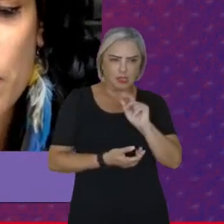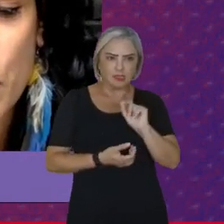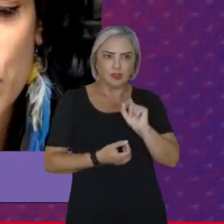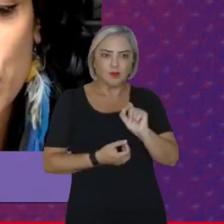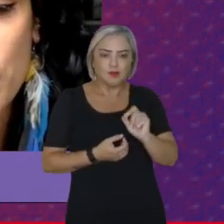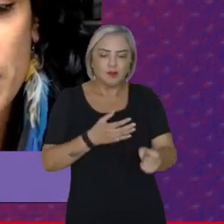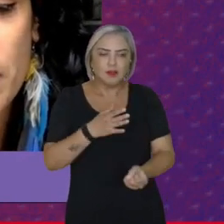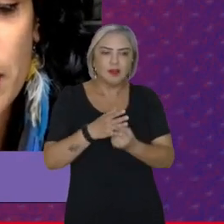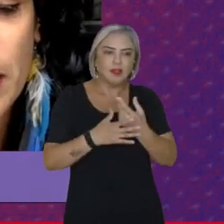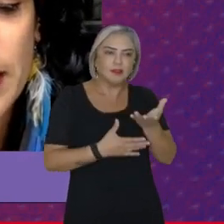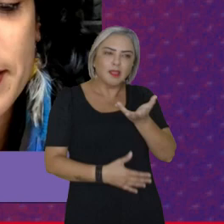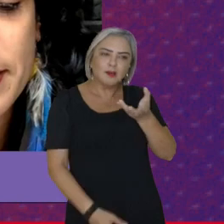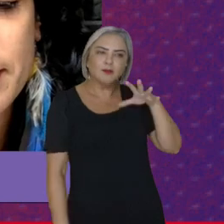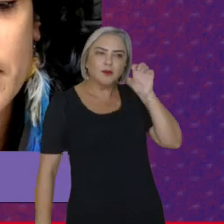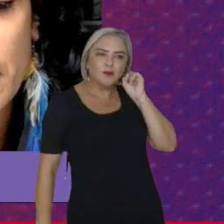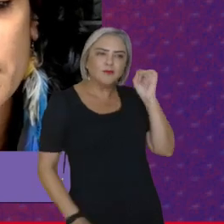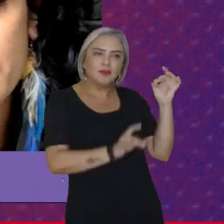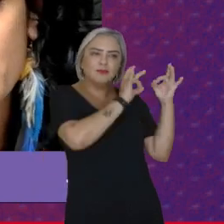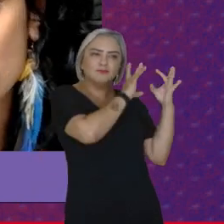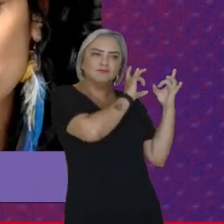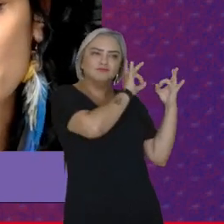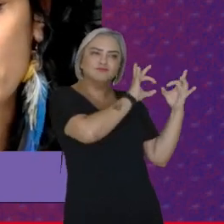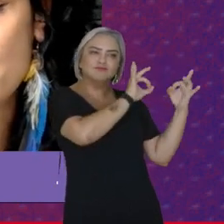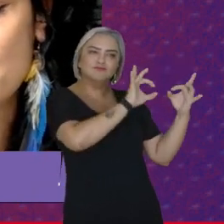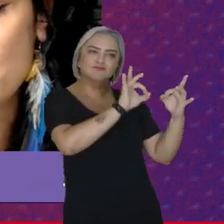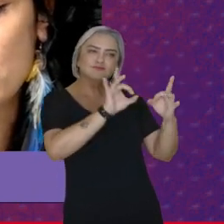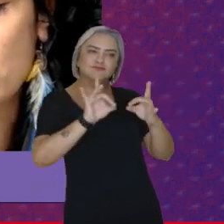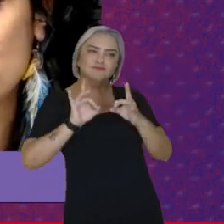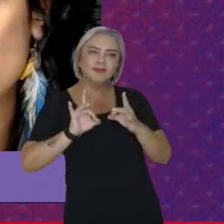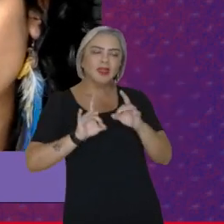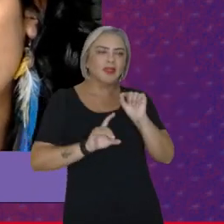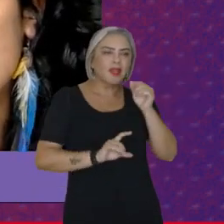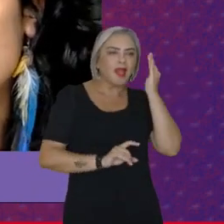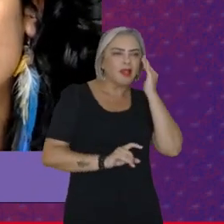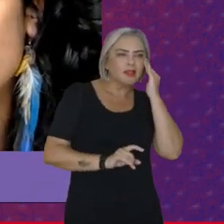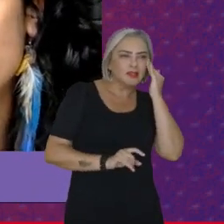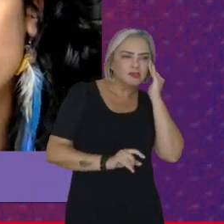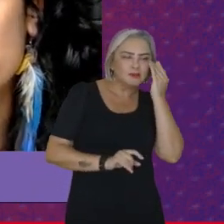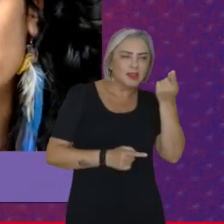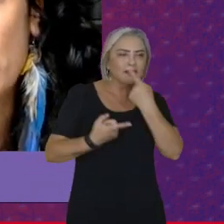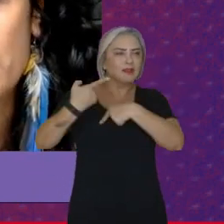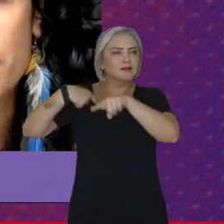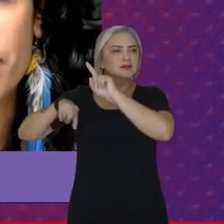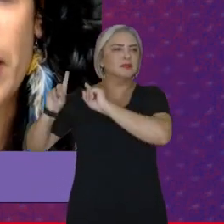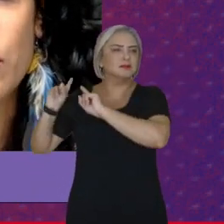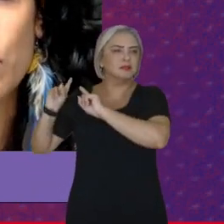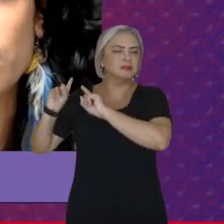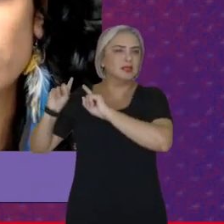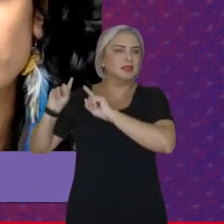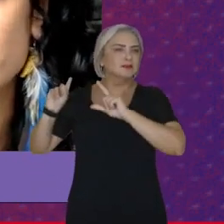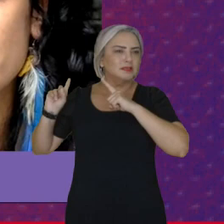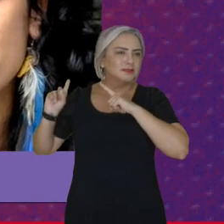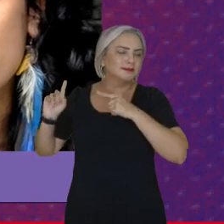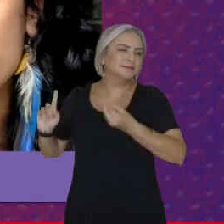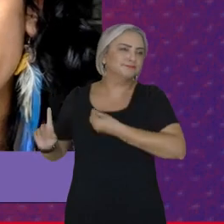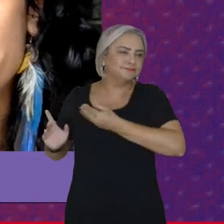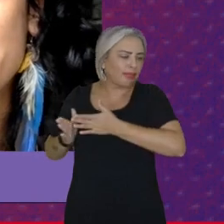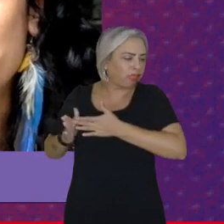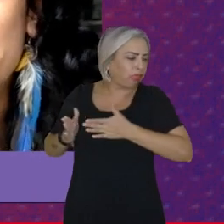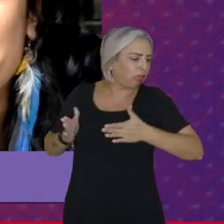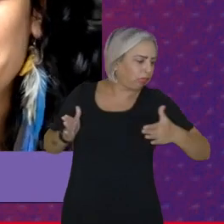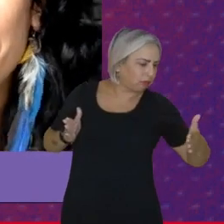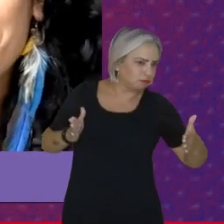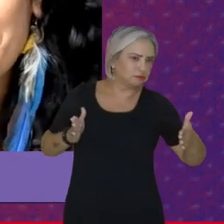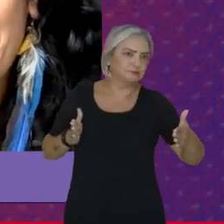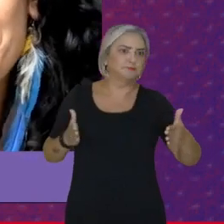queria ouvir vocês um pouco sobre esses retrocessos que a gente vem vivendo.